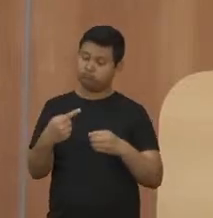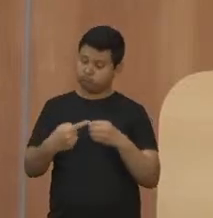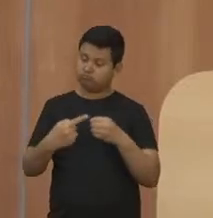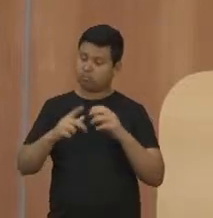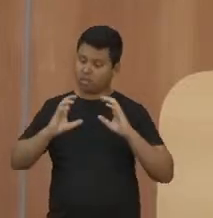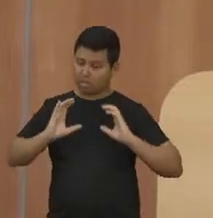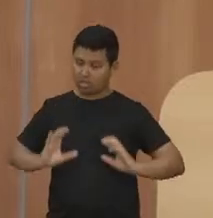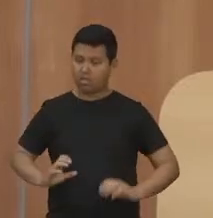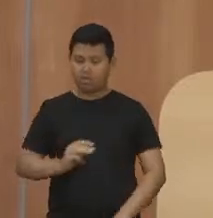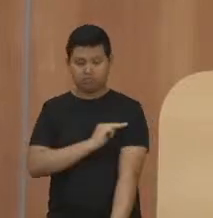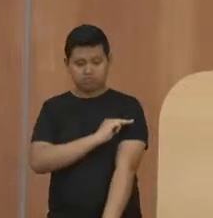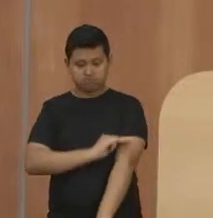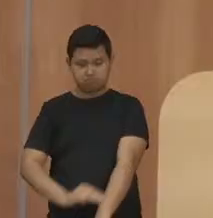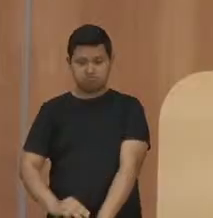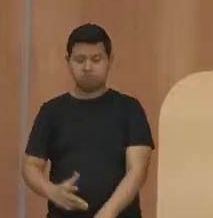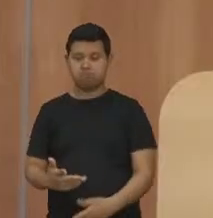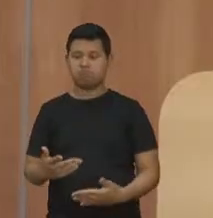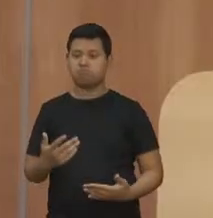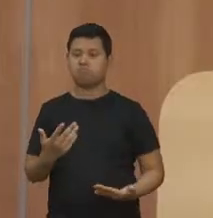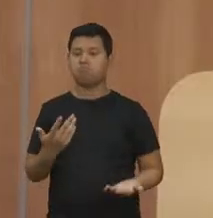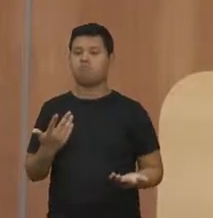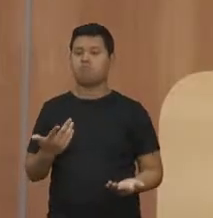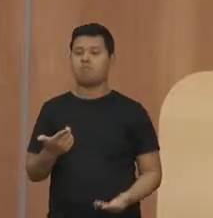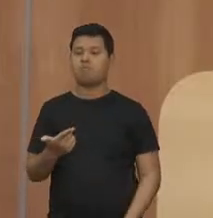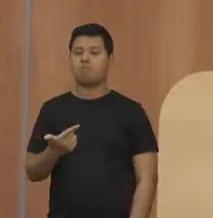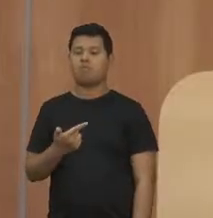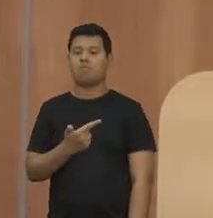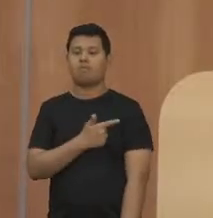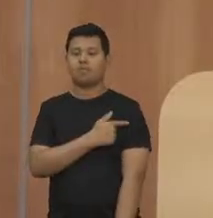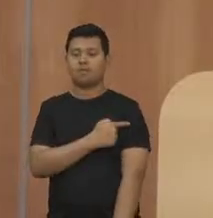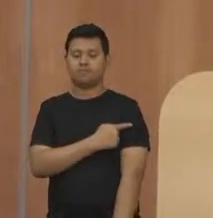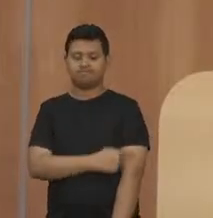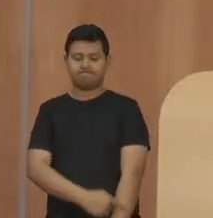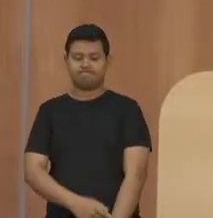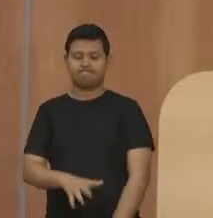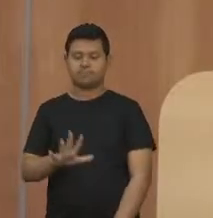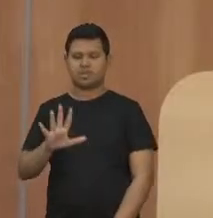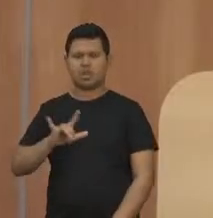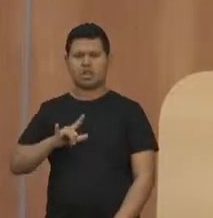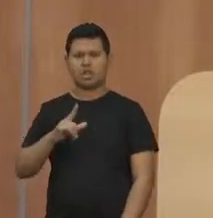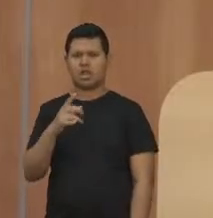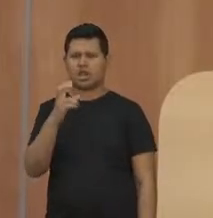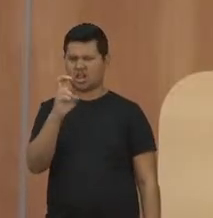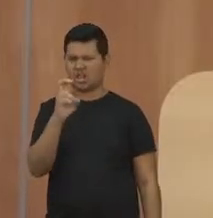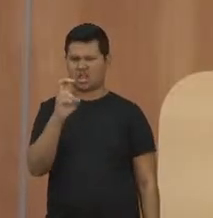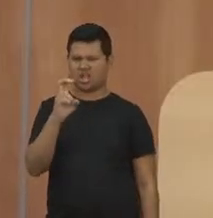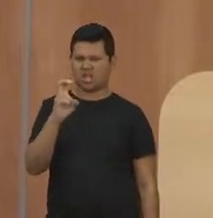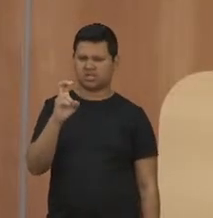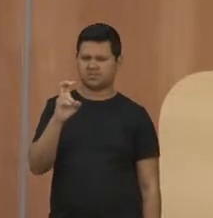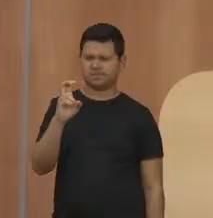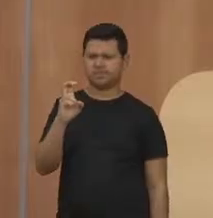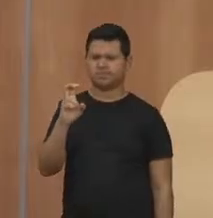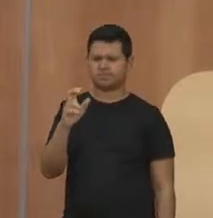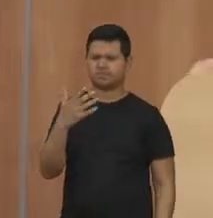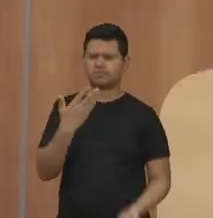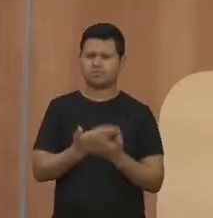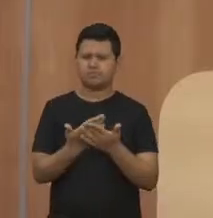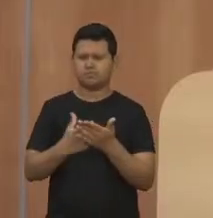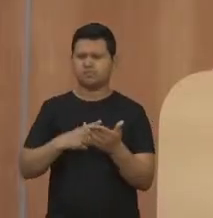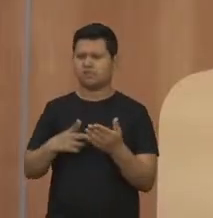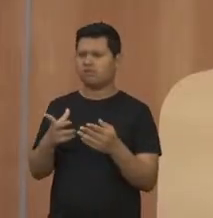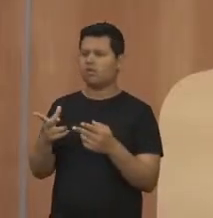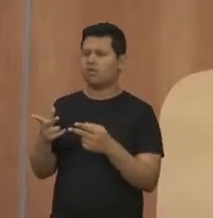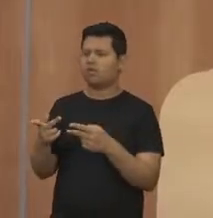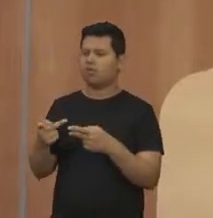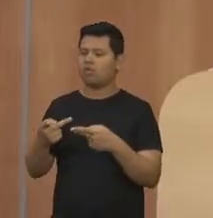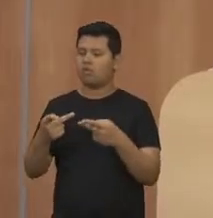valores morais. E na 5ª aula, salvo engano, existe o passeio na mini-cidade,